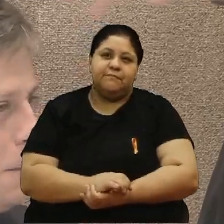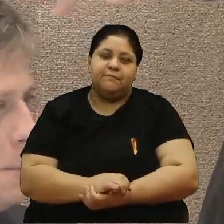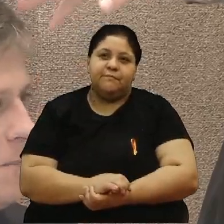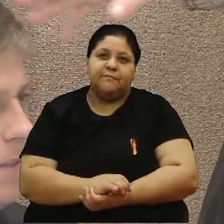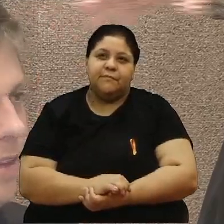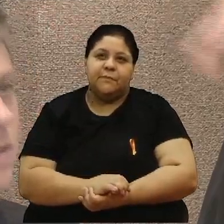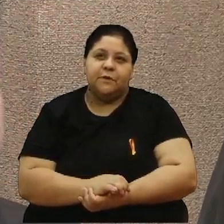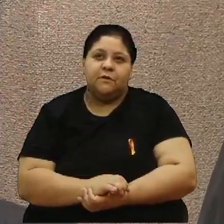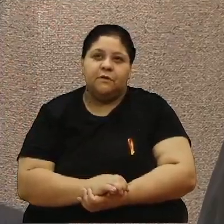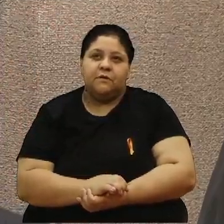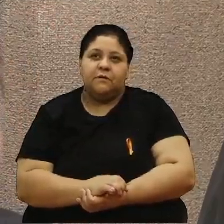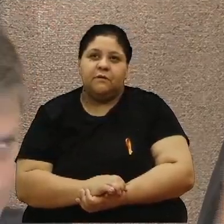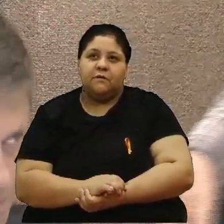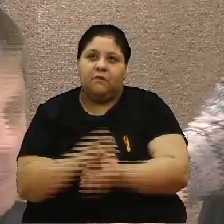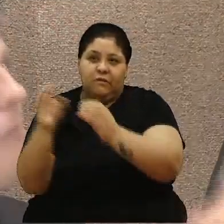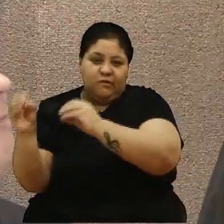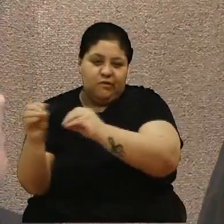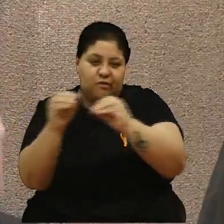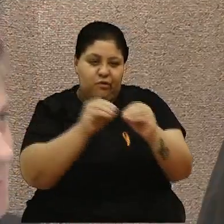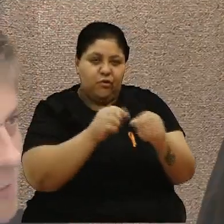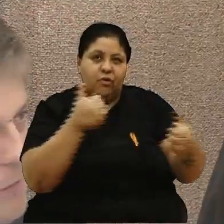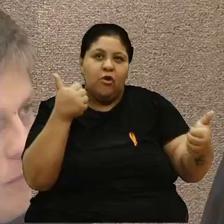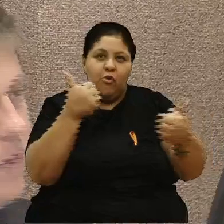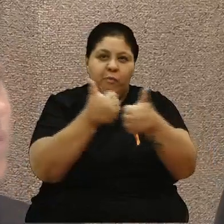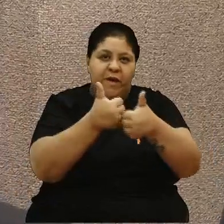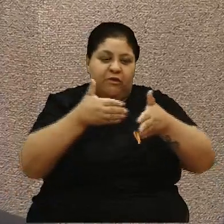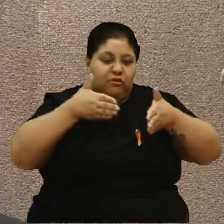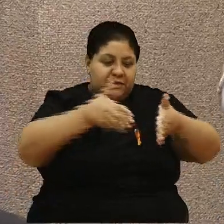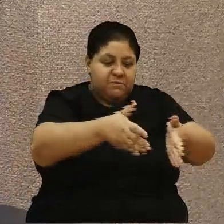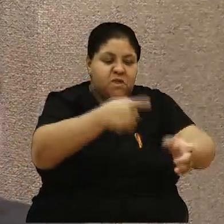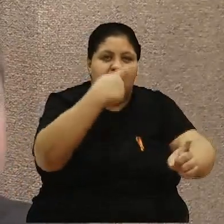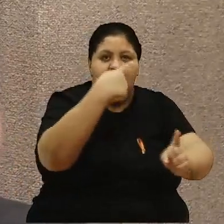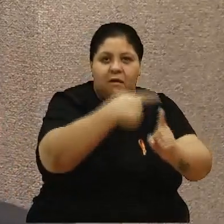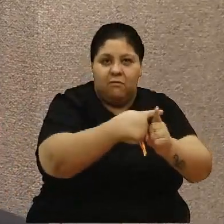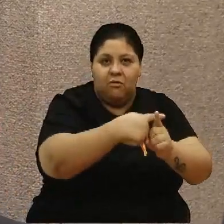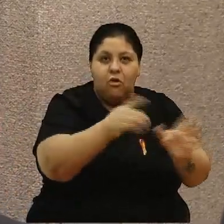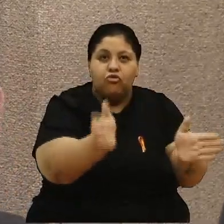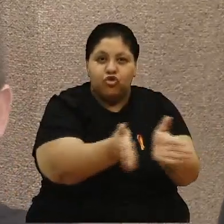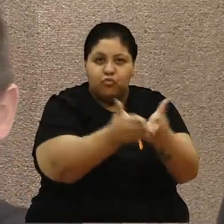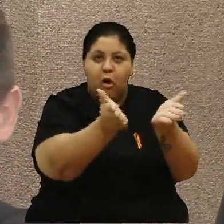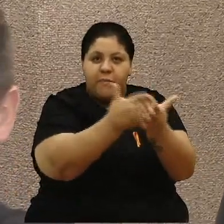pobres no buraco, lá no Marechal Floriano, perto do cemitério, né?